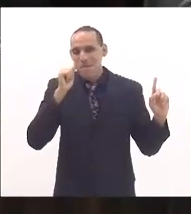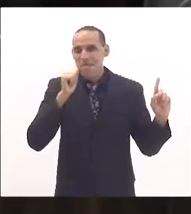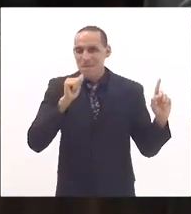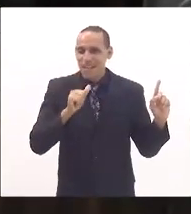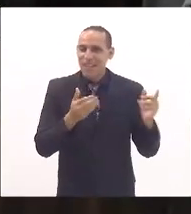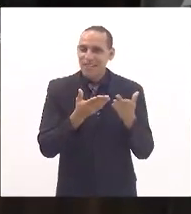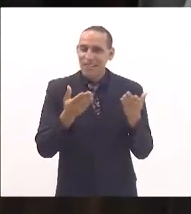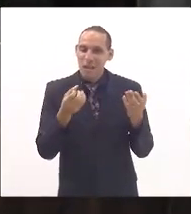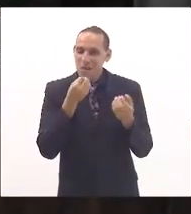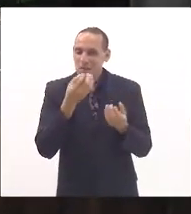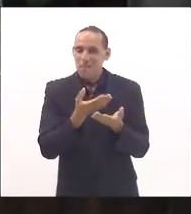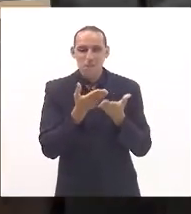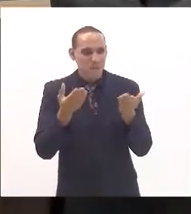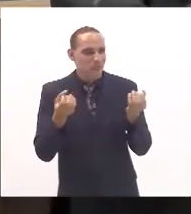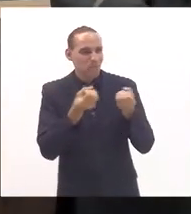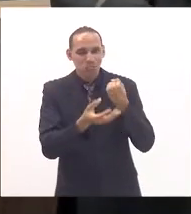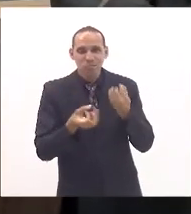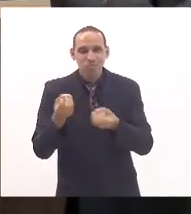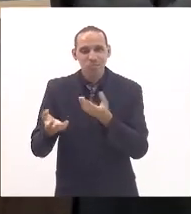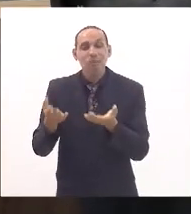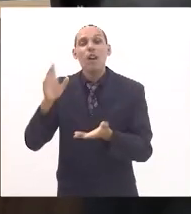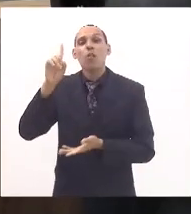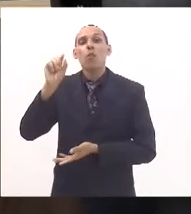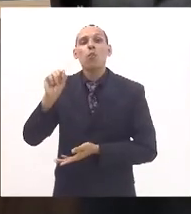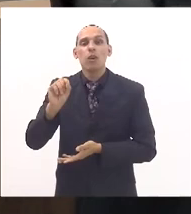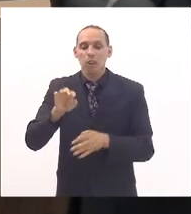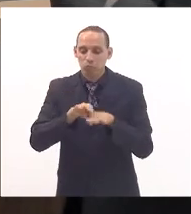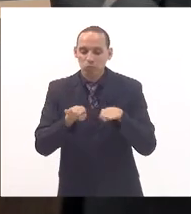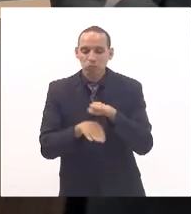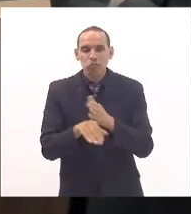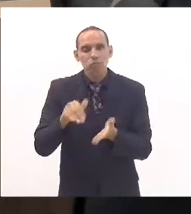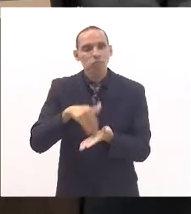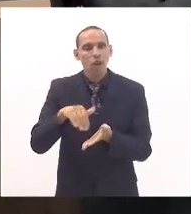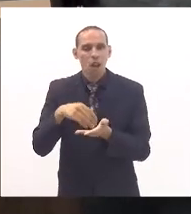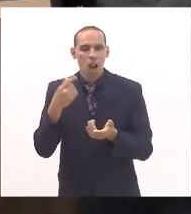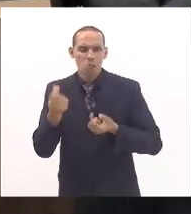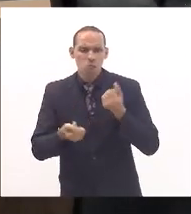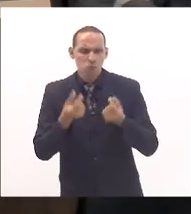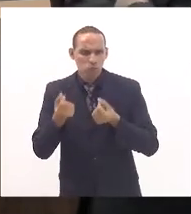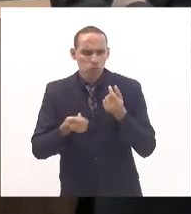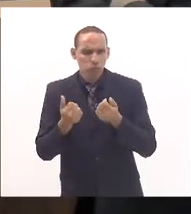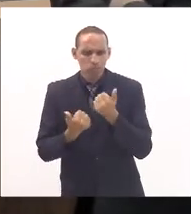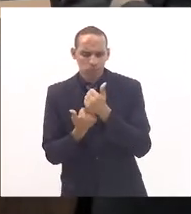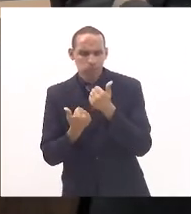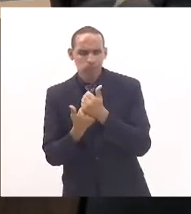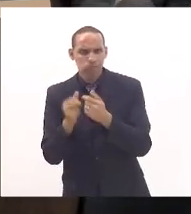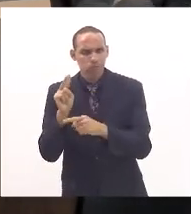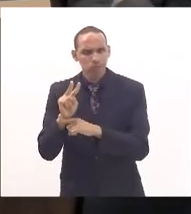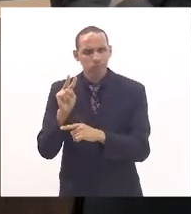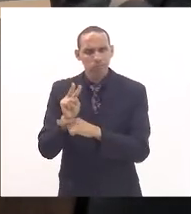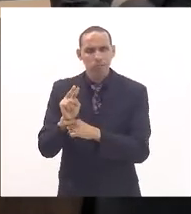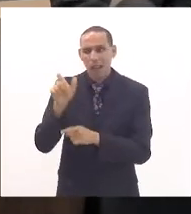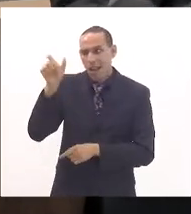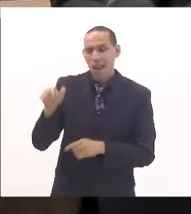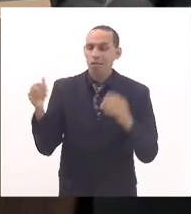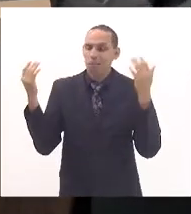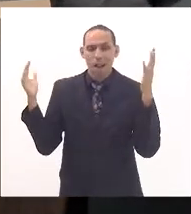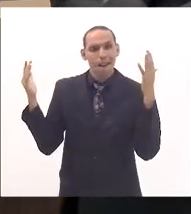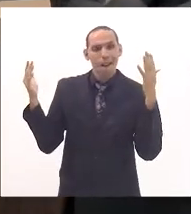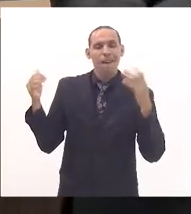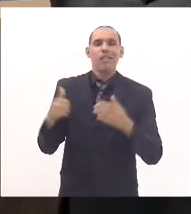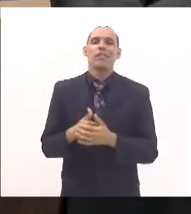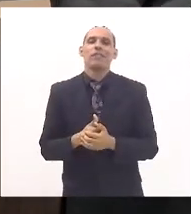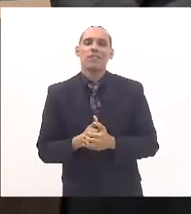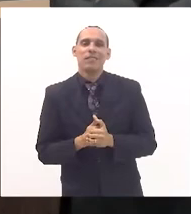que o subsecretário de Fazenda, quando sustentou a defesa, ele foi aplaudido. E